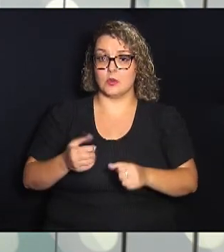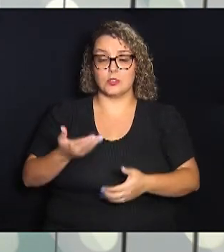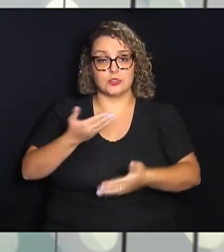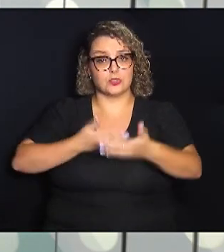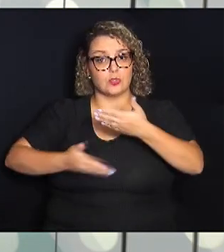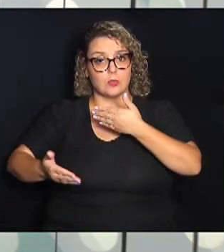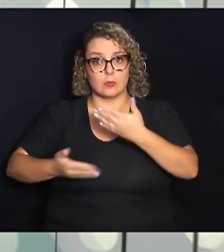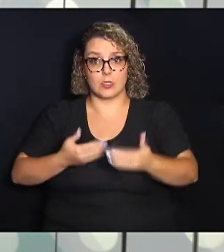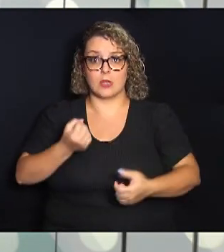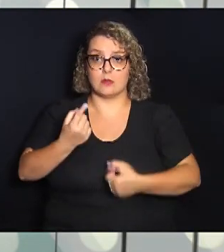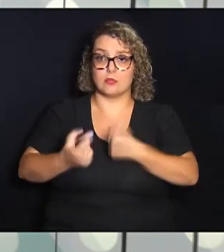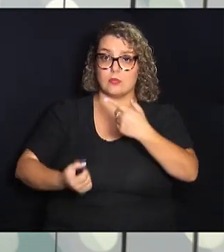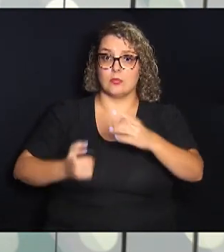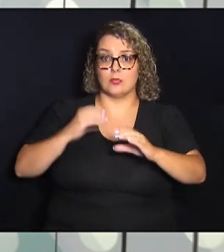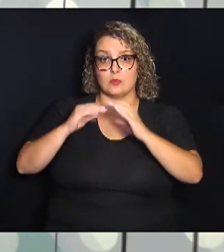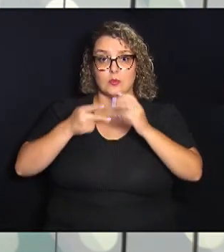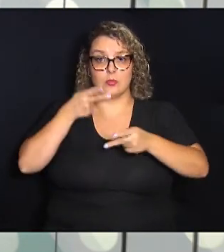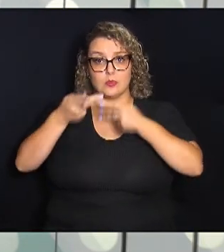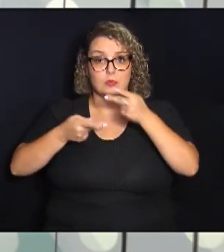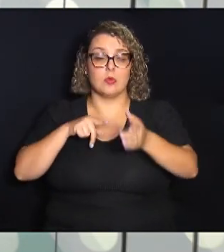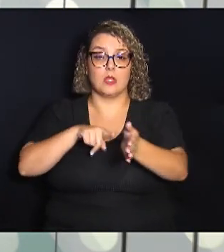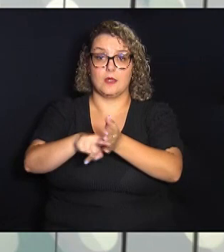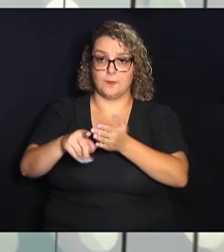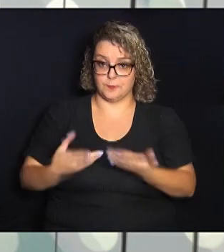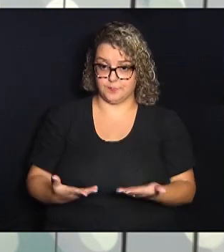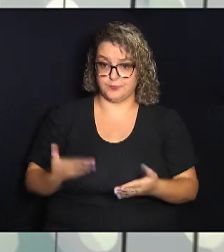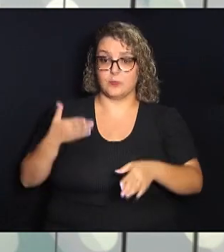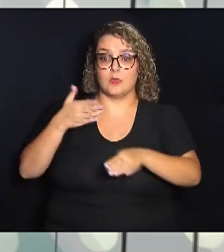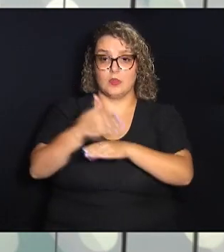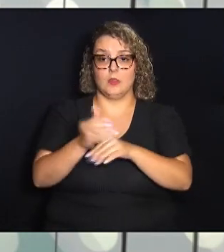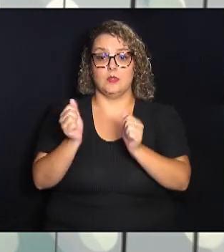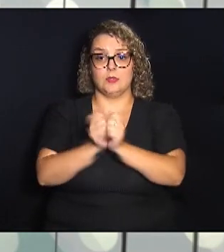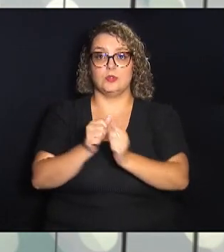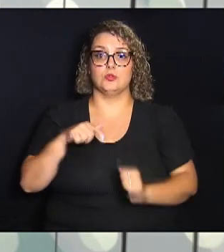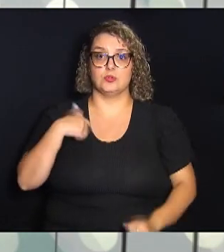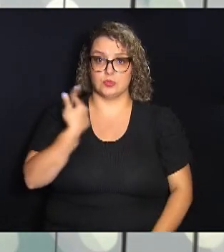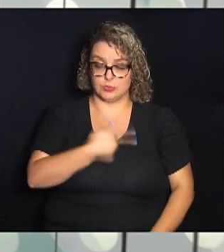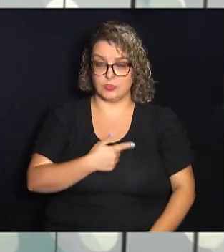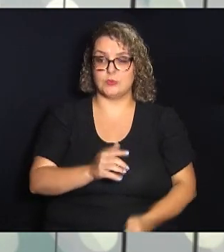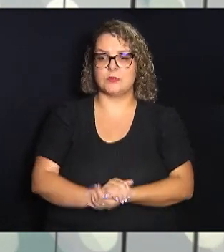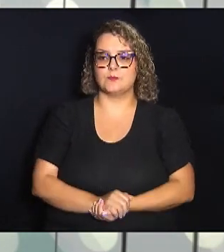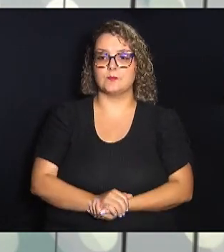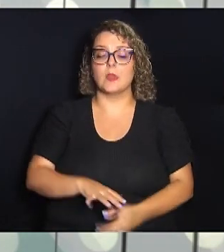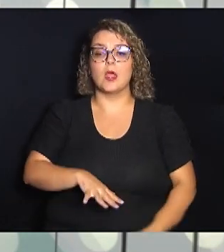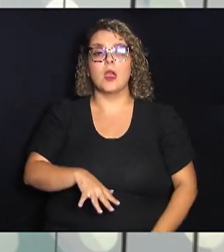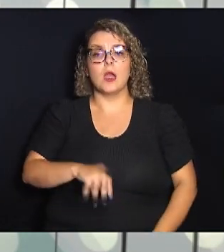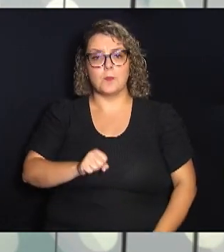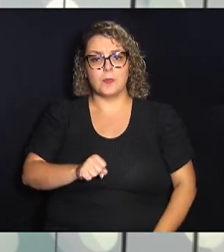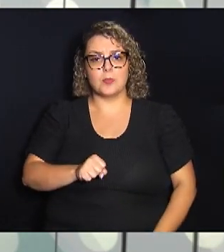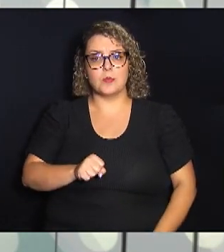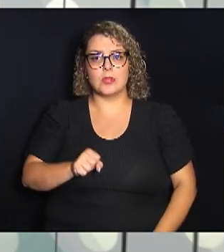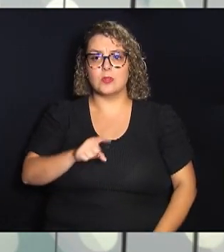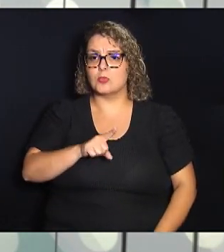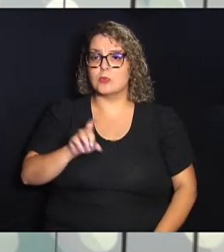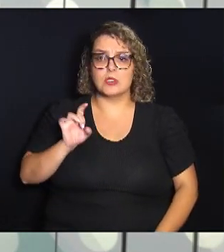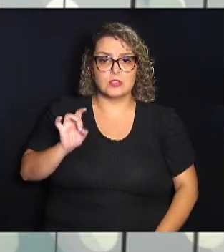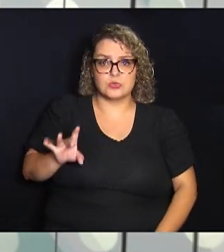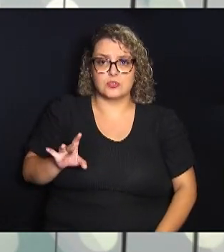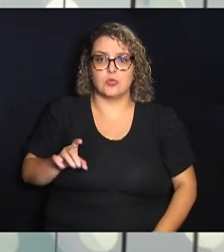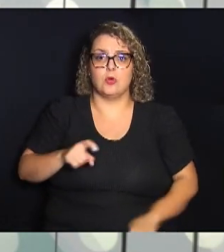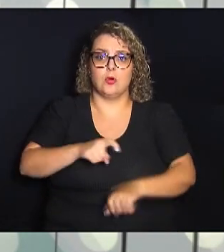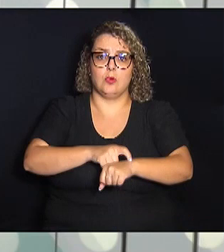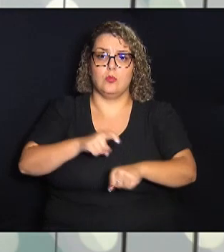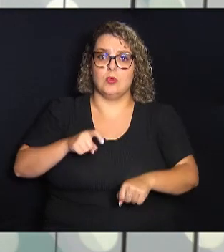aqui algum comentário, fazer perguntas, participar aqui conosco. A menopausa, ela não é somente, gente, uma fase